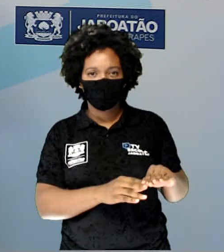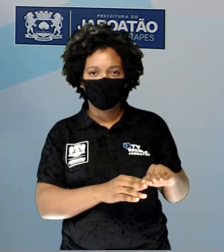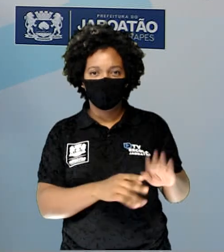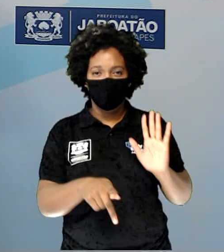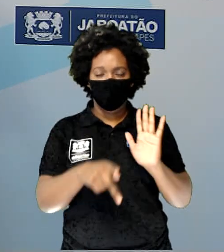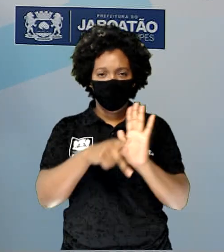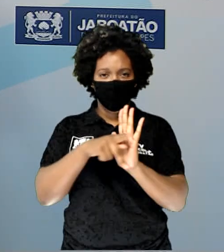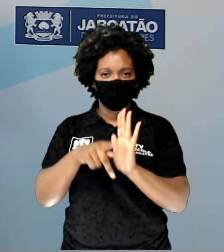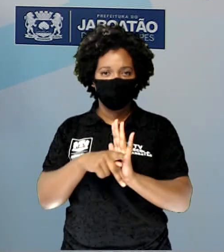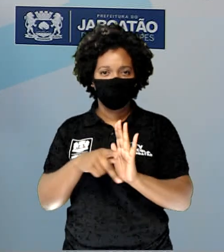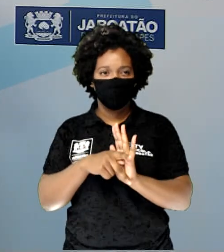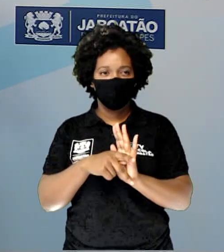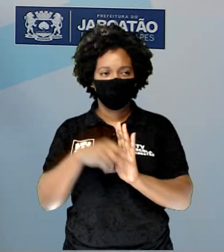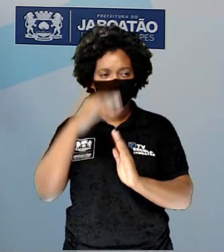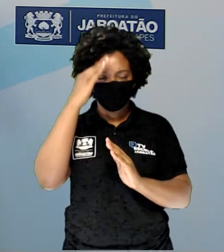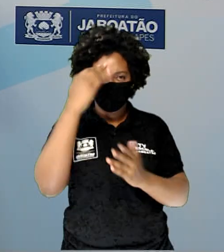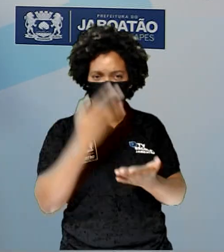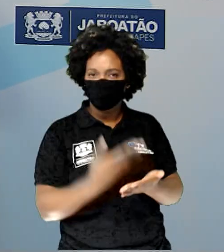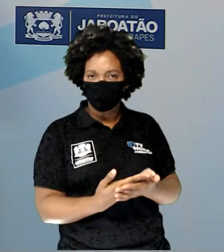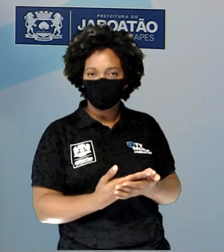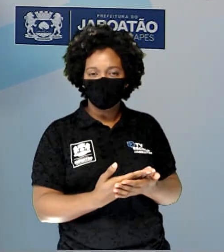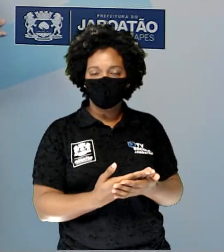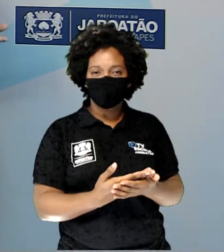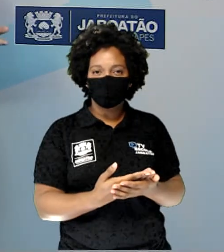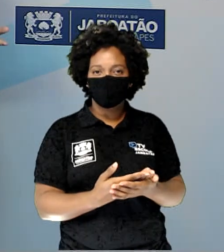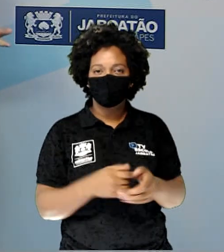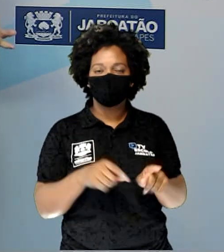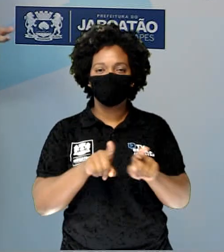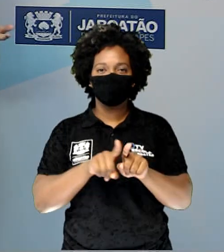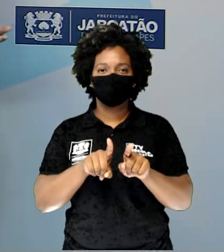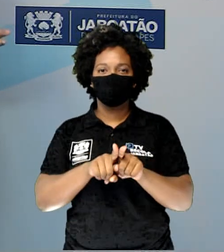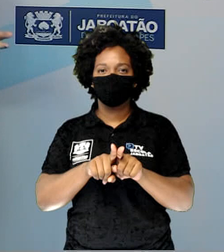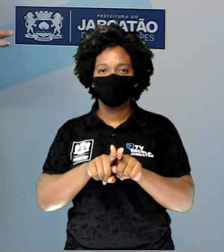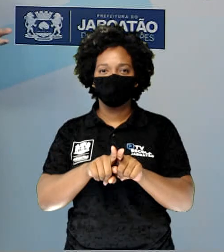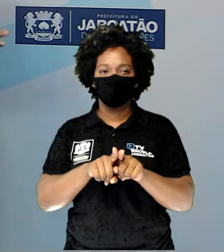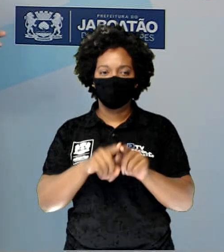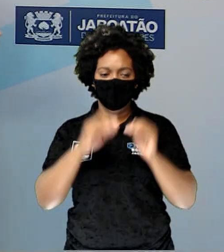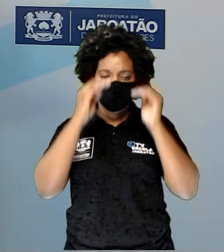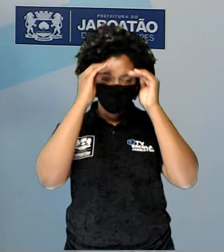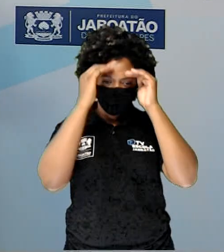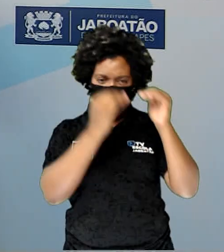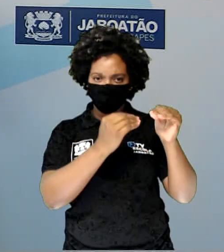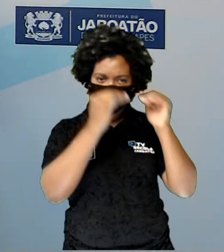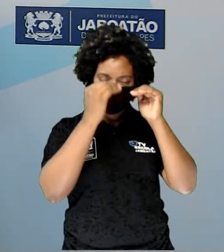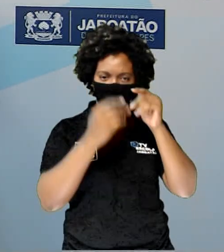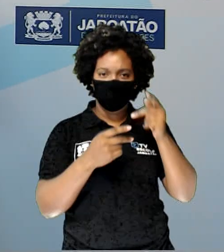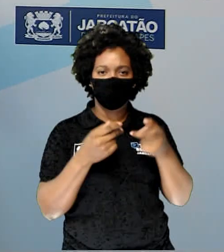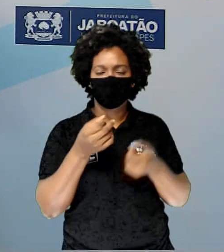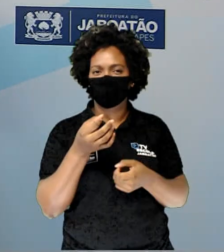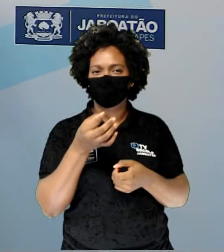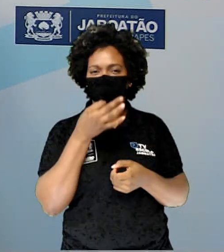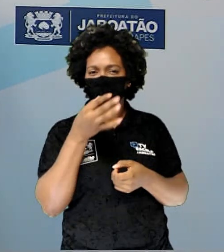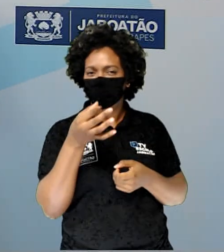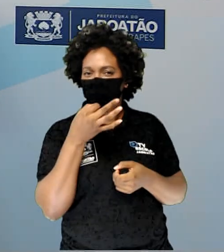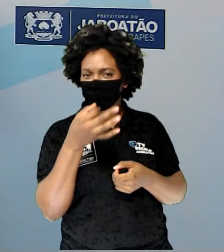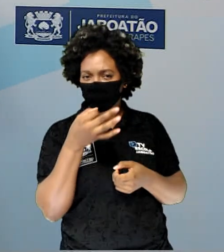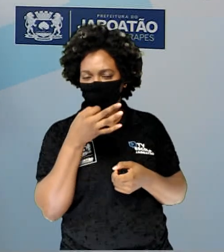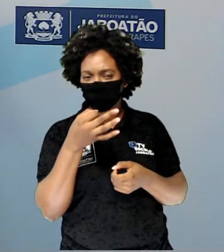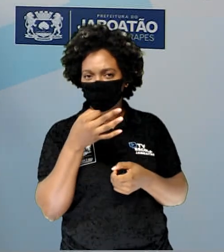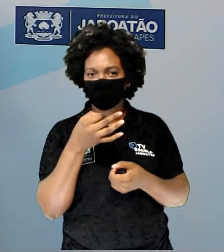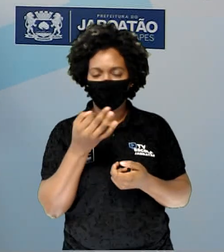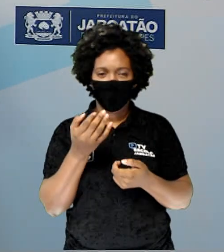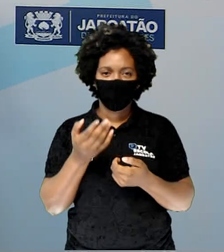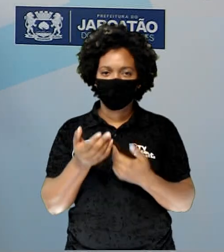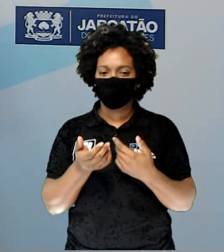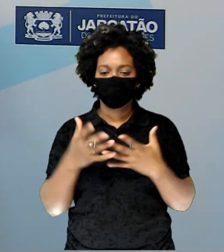próprias convicções, nem fazer concessões a respeito. A prática da tolerância significa